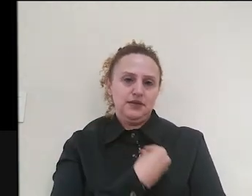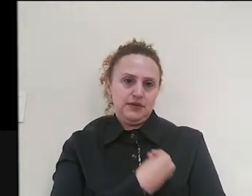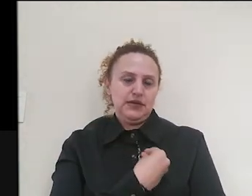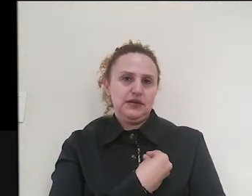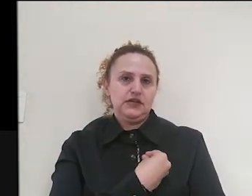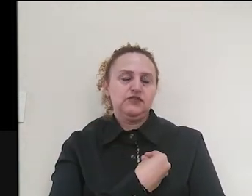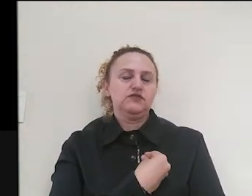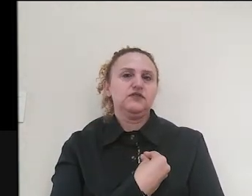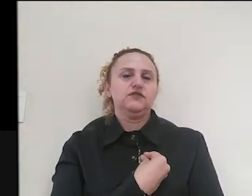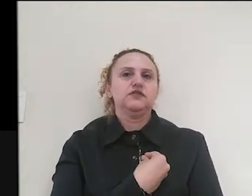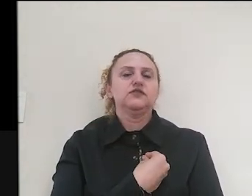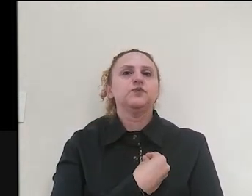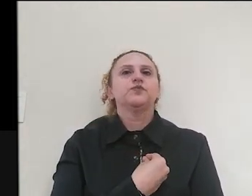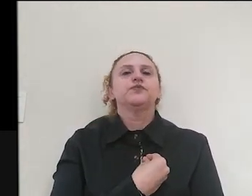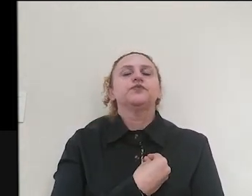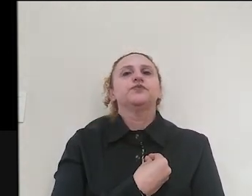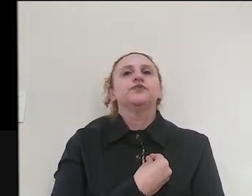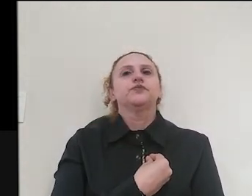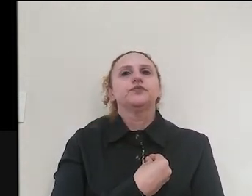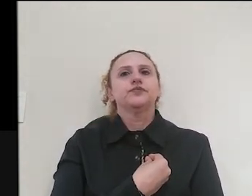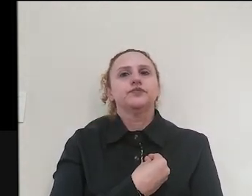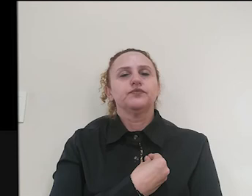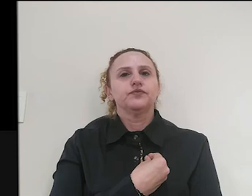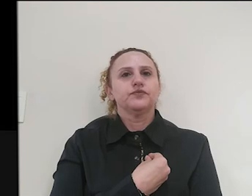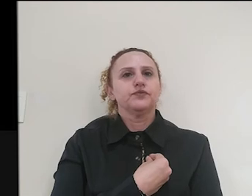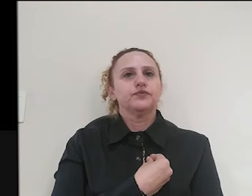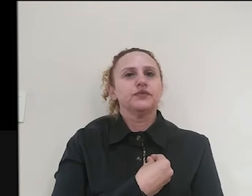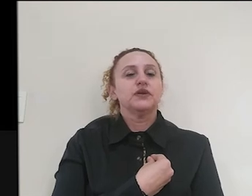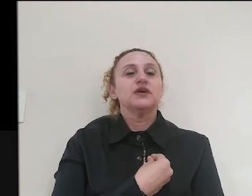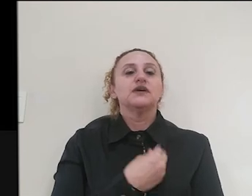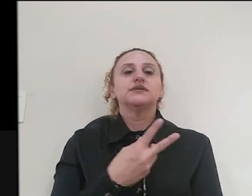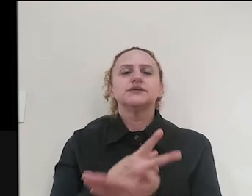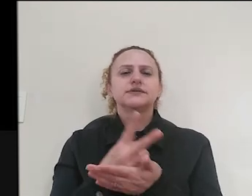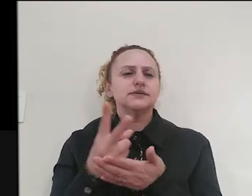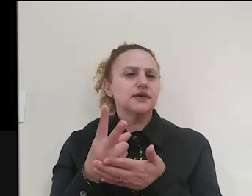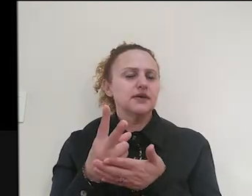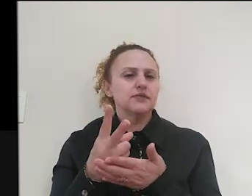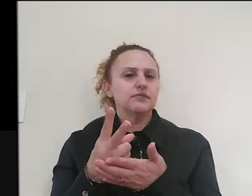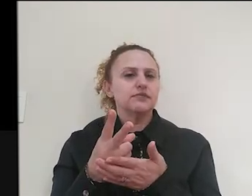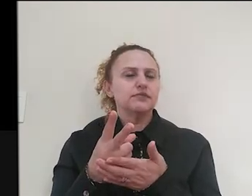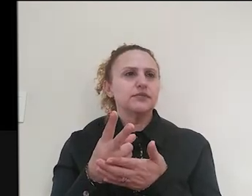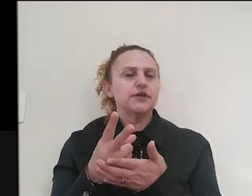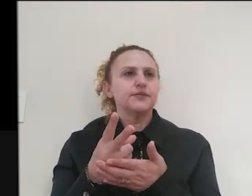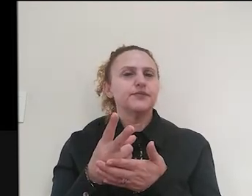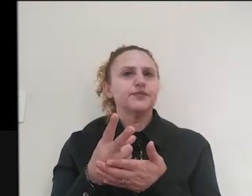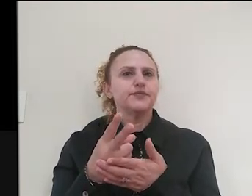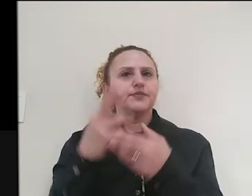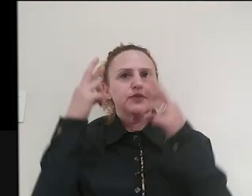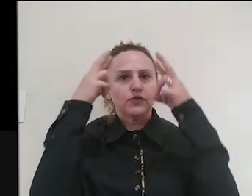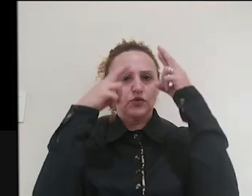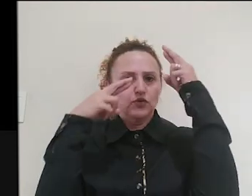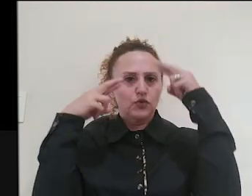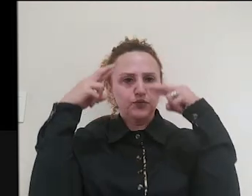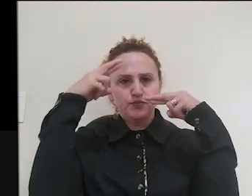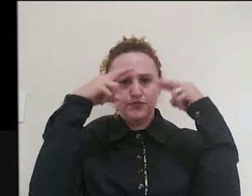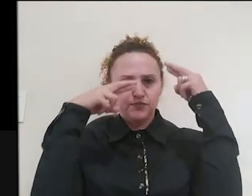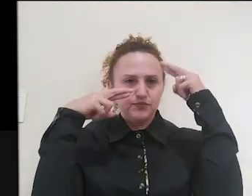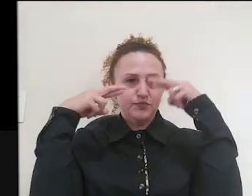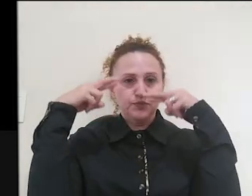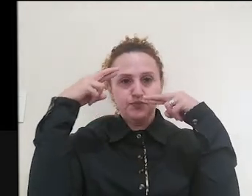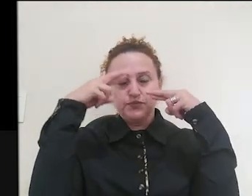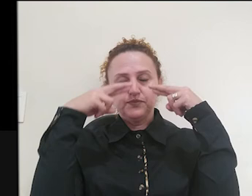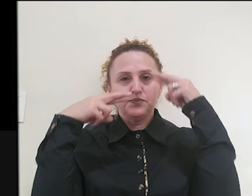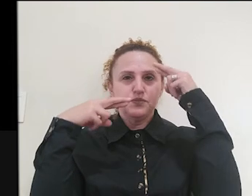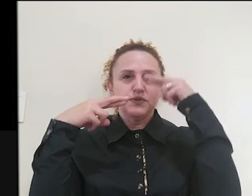ser explicada nas leis naturais com base na observação, na experiência e na comparação. O evolucionismo de Darwin, que postula ser